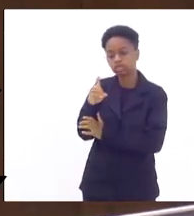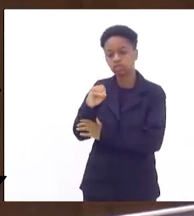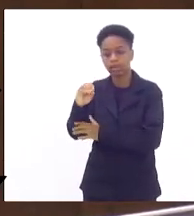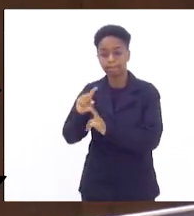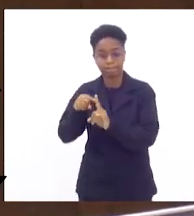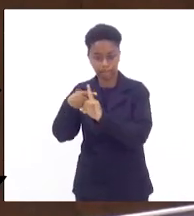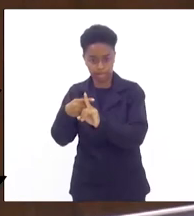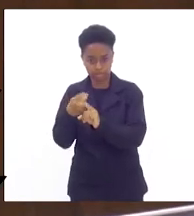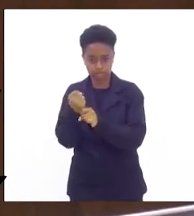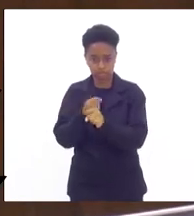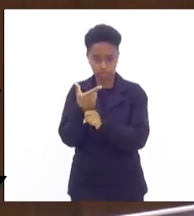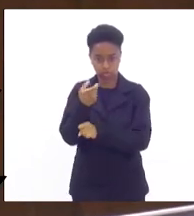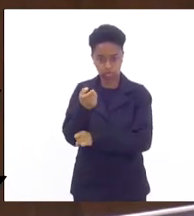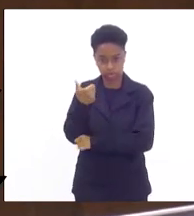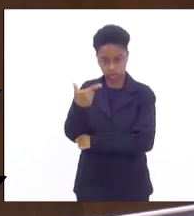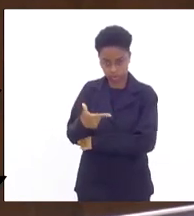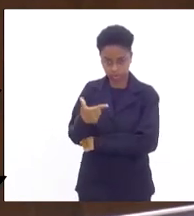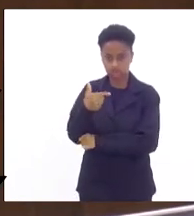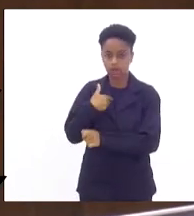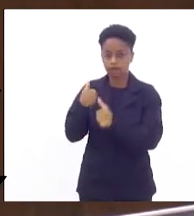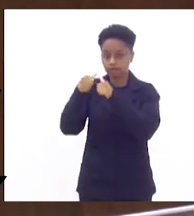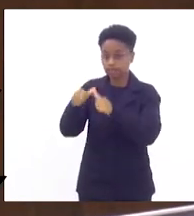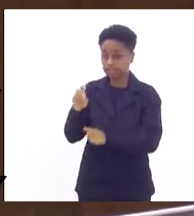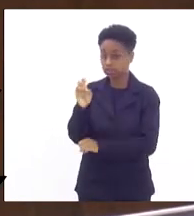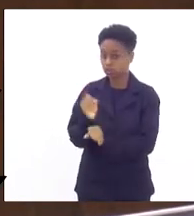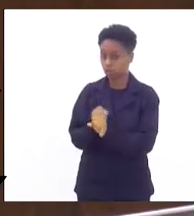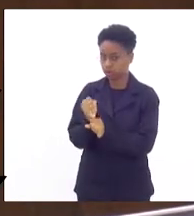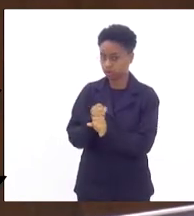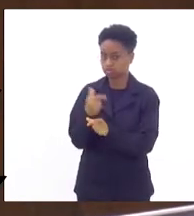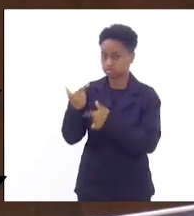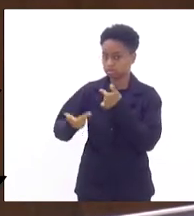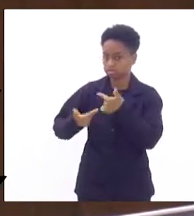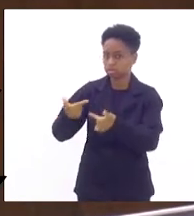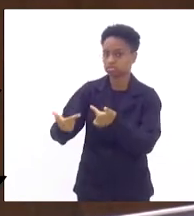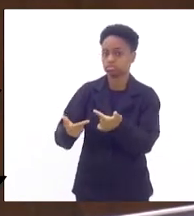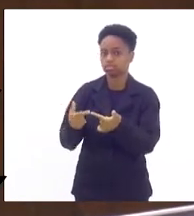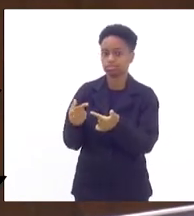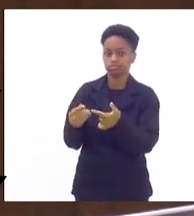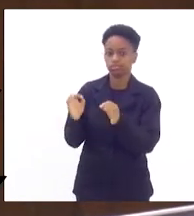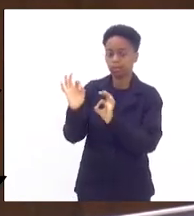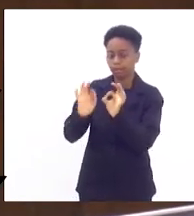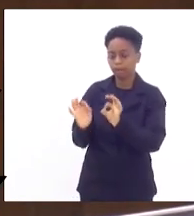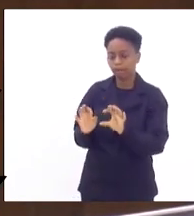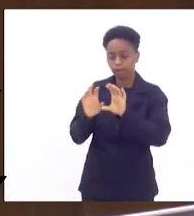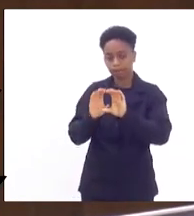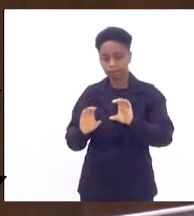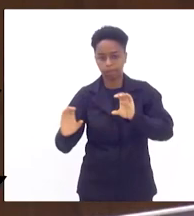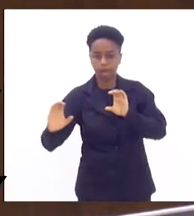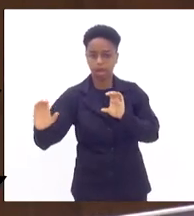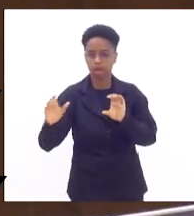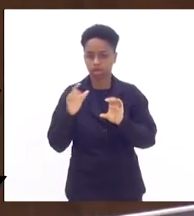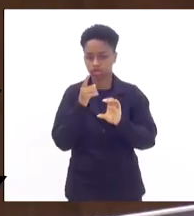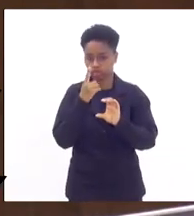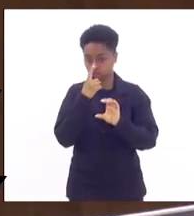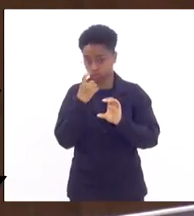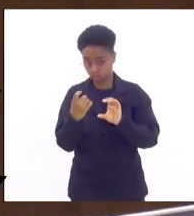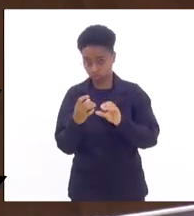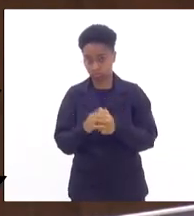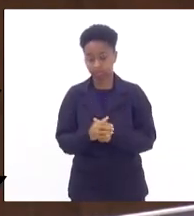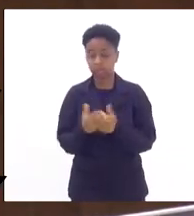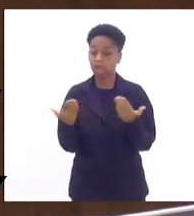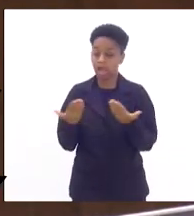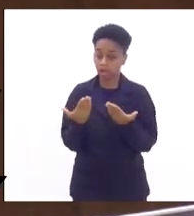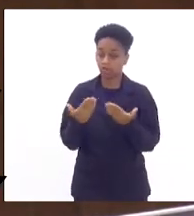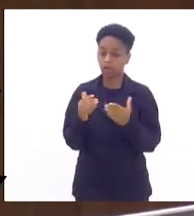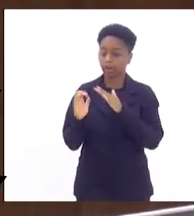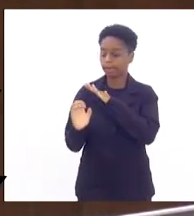2012. Fiquei 5 anos lá, trabalhando na implantação do esgoto. E agora, com a concessionária de água.